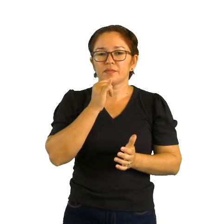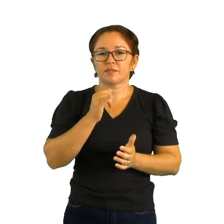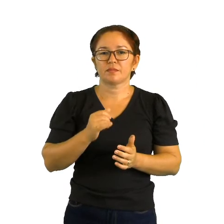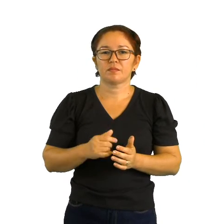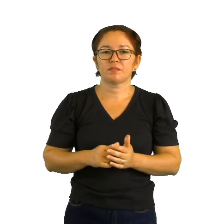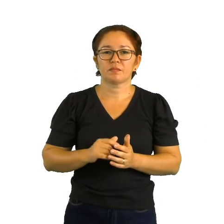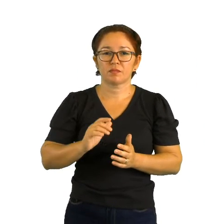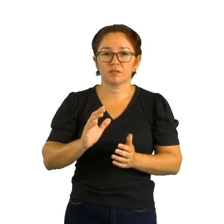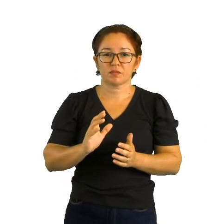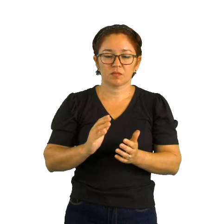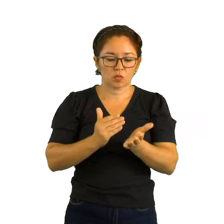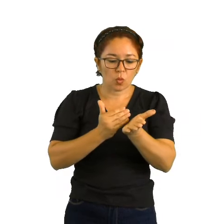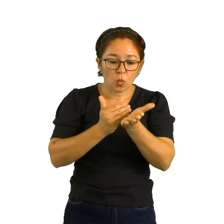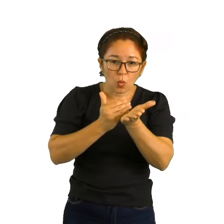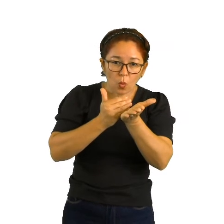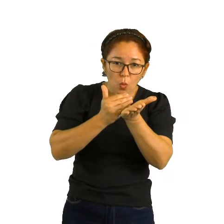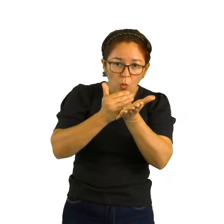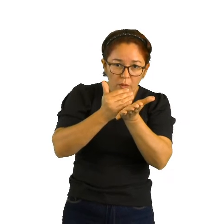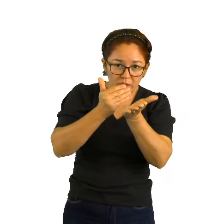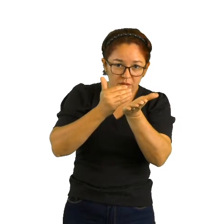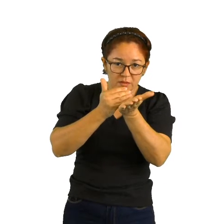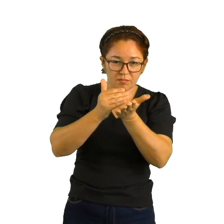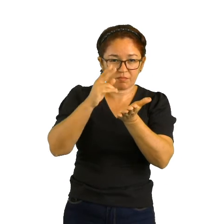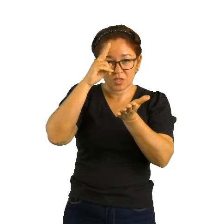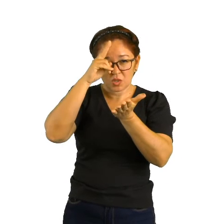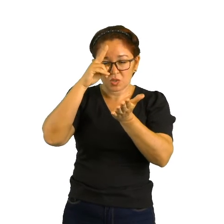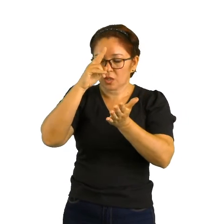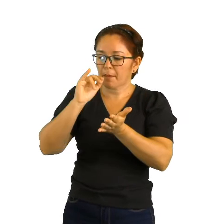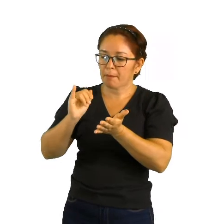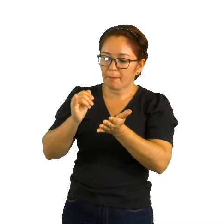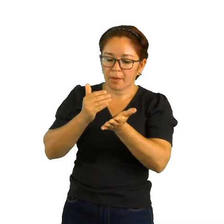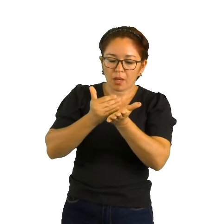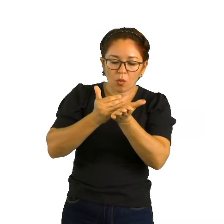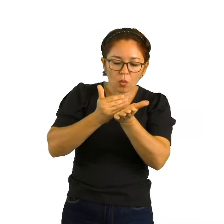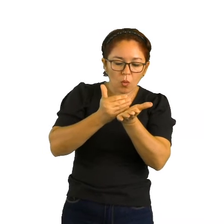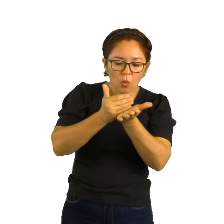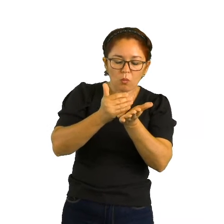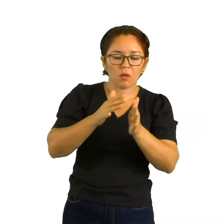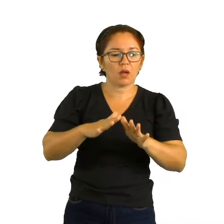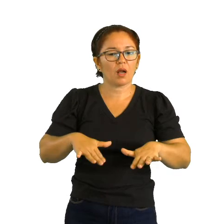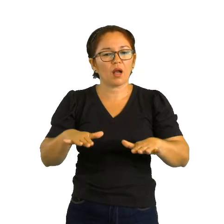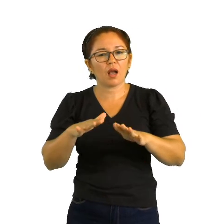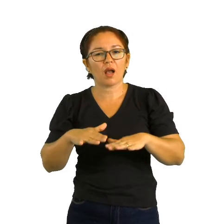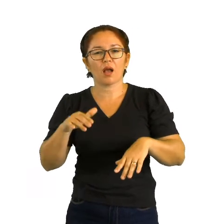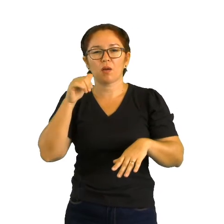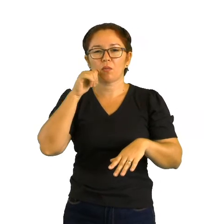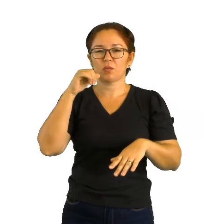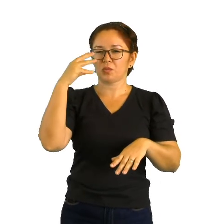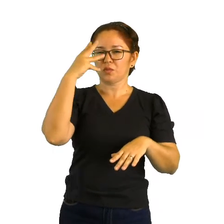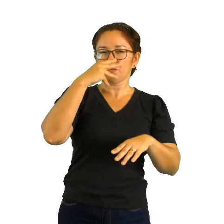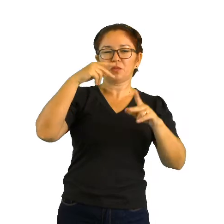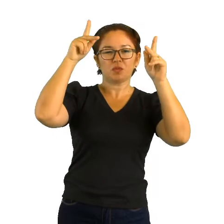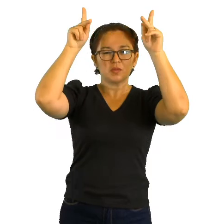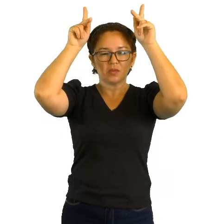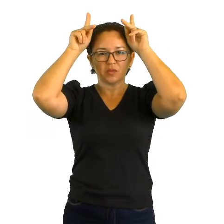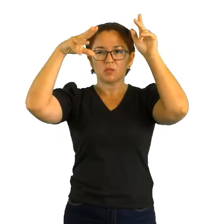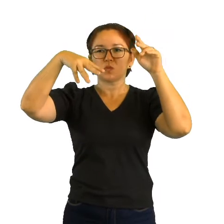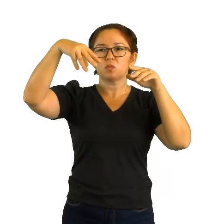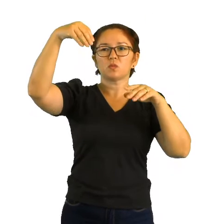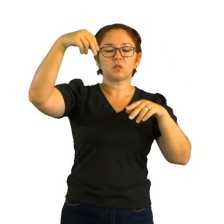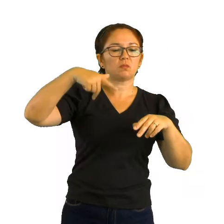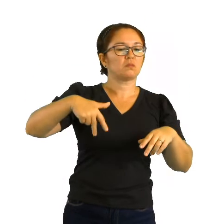No início, tudo está tranquilo. Por exemplo, a princesa vivia feliz em seu castelo,